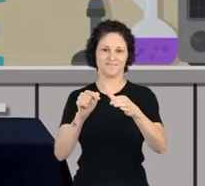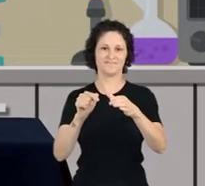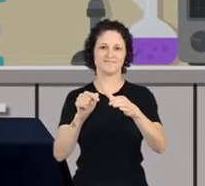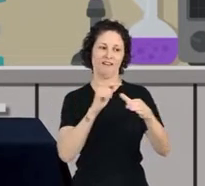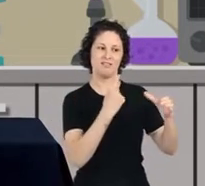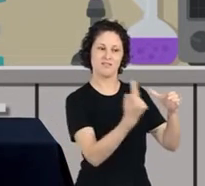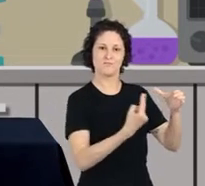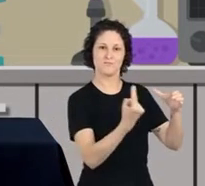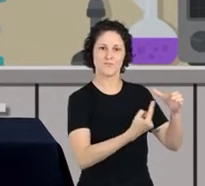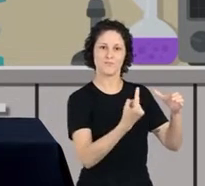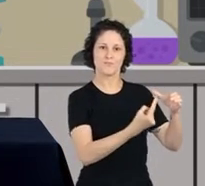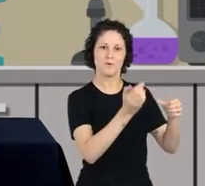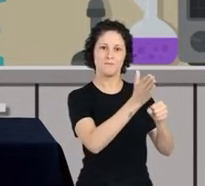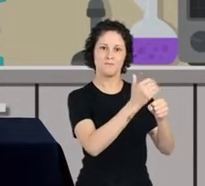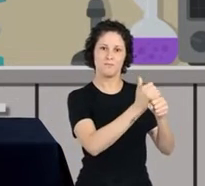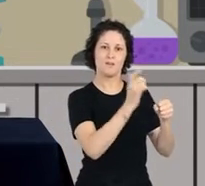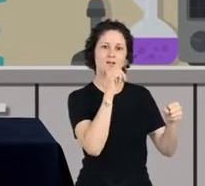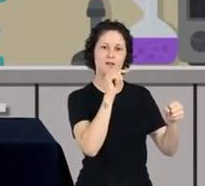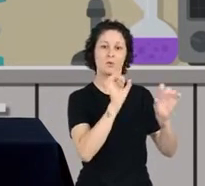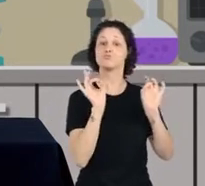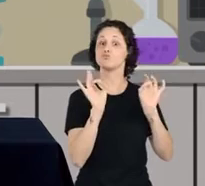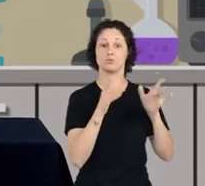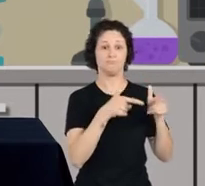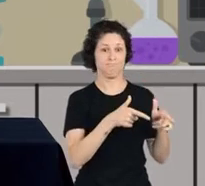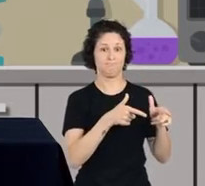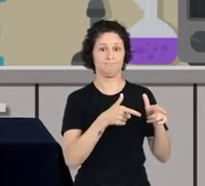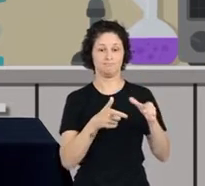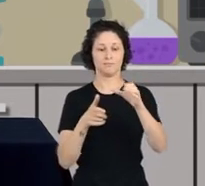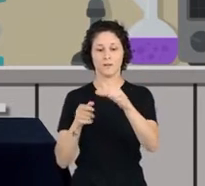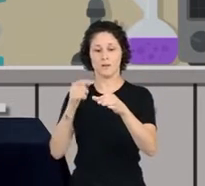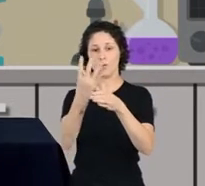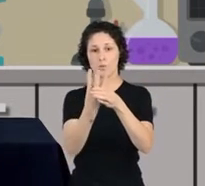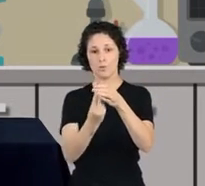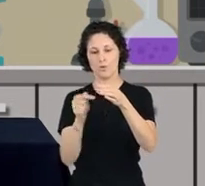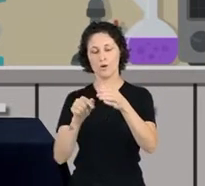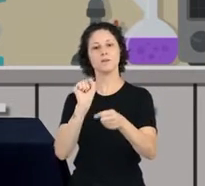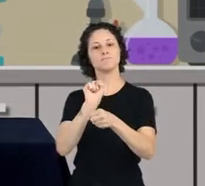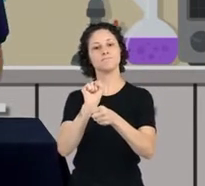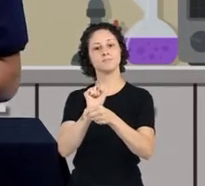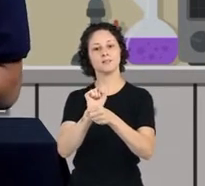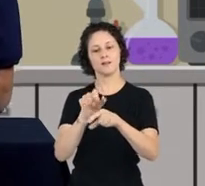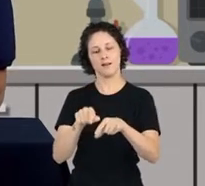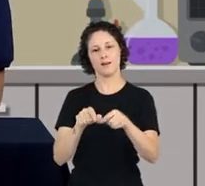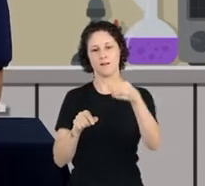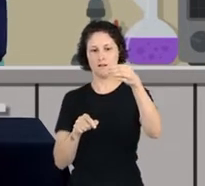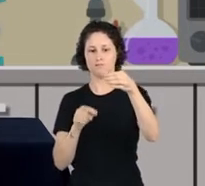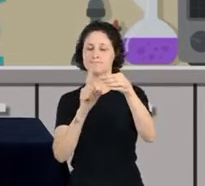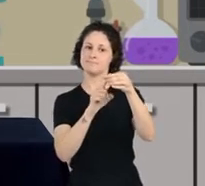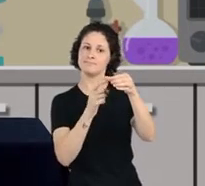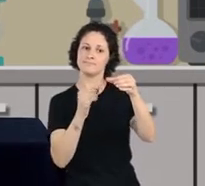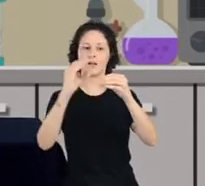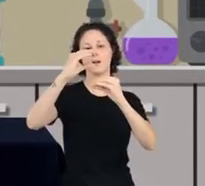processo que fizemos no liquidificador. Eu peguei esse líquido aqui coado e deixei descansar. E olha só,